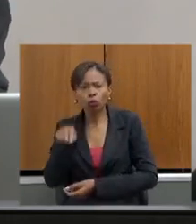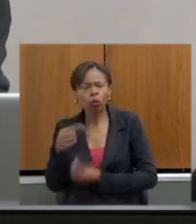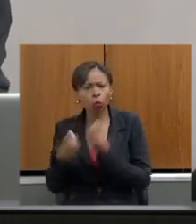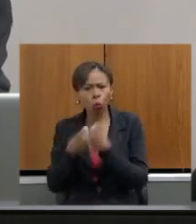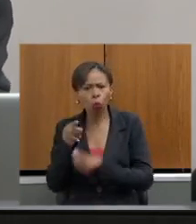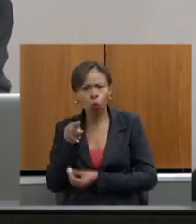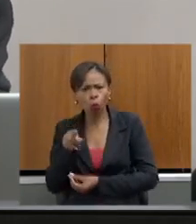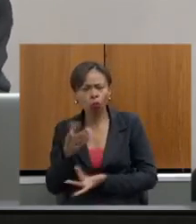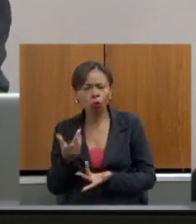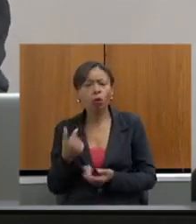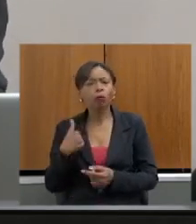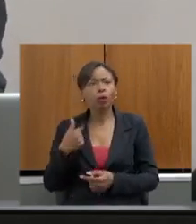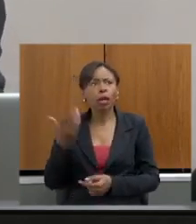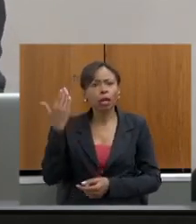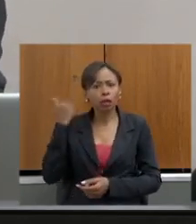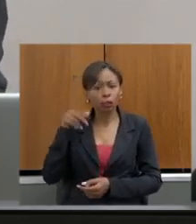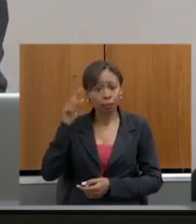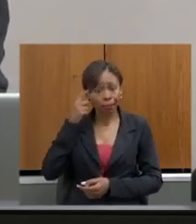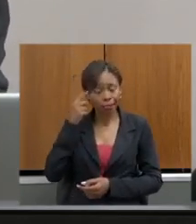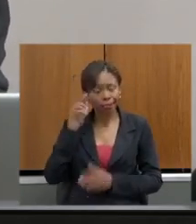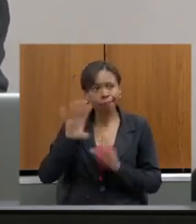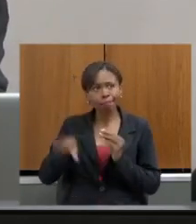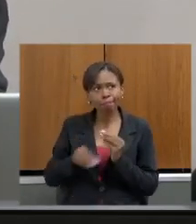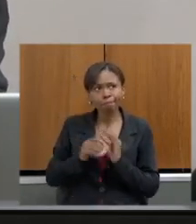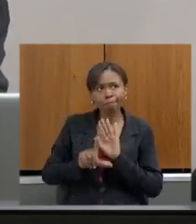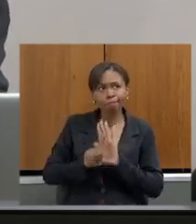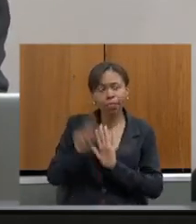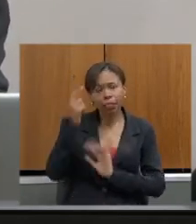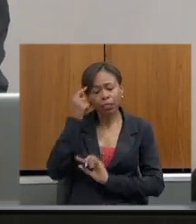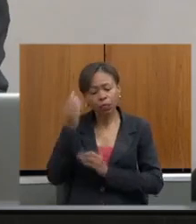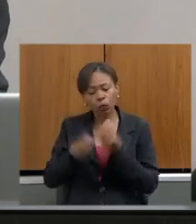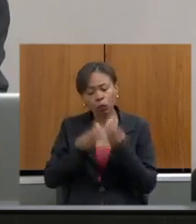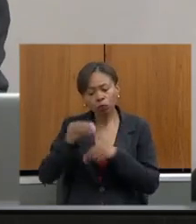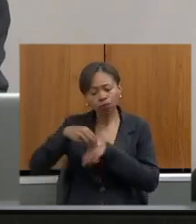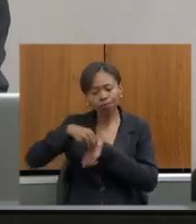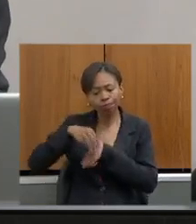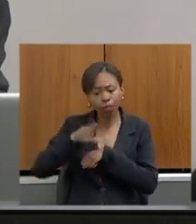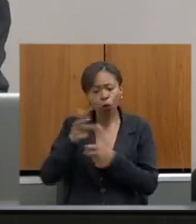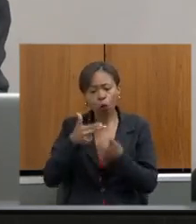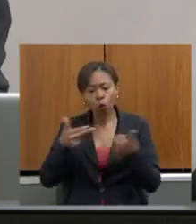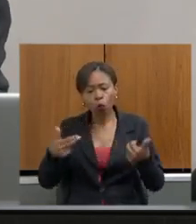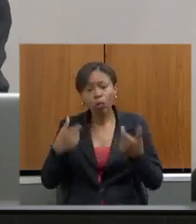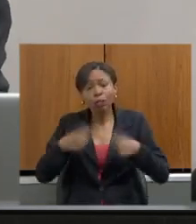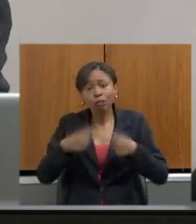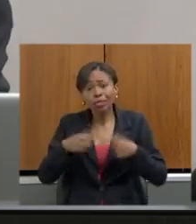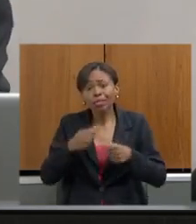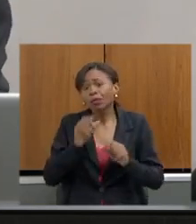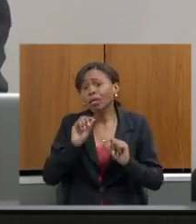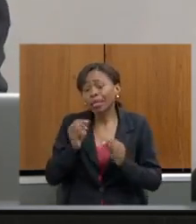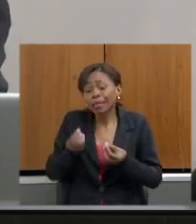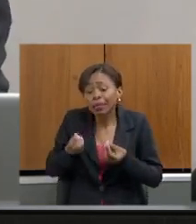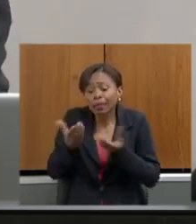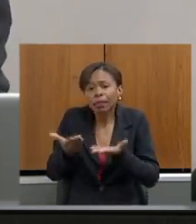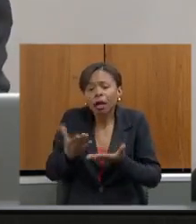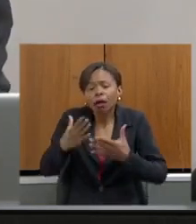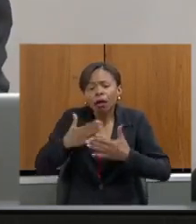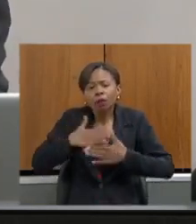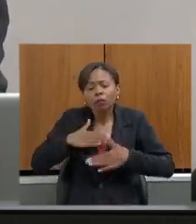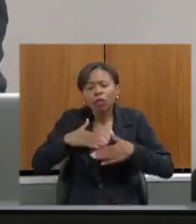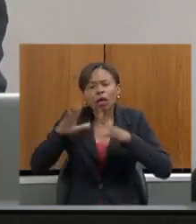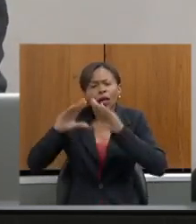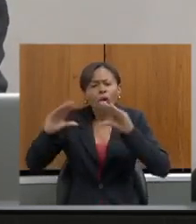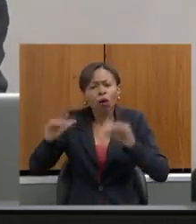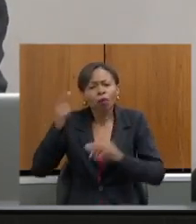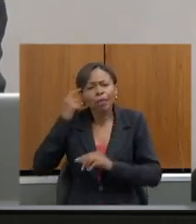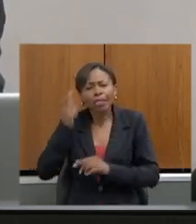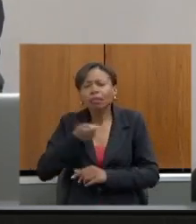eu quando comecei a pensar nas emendas eu falei eu vou mandar algo que traça o traga se um pouquinho de conforto para eles quando eu